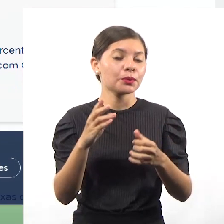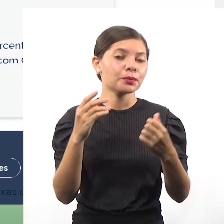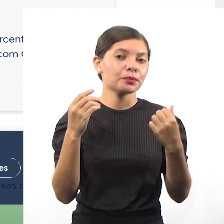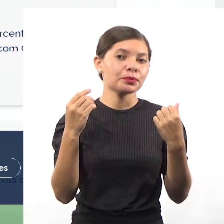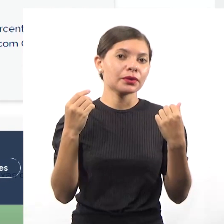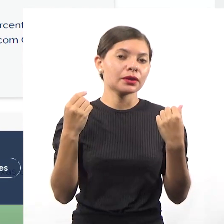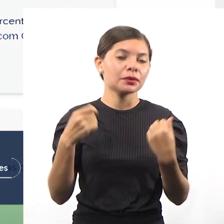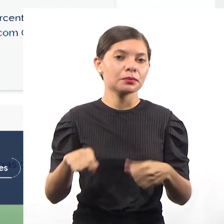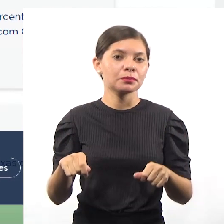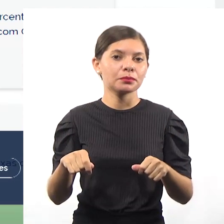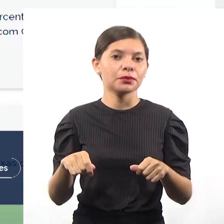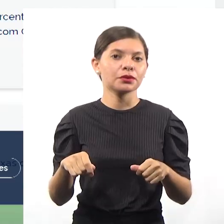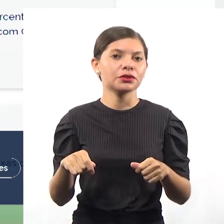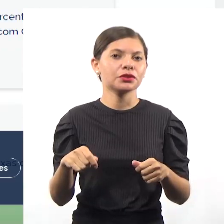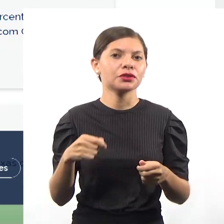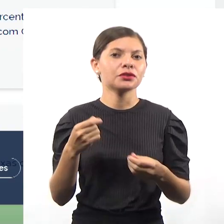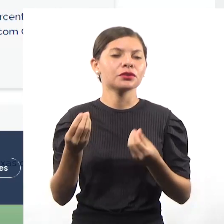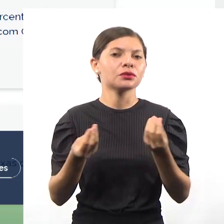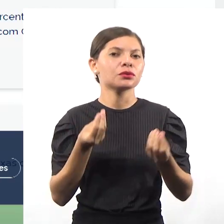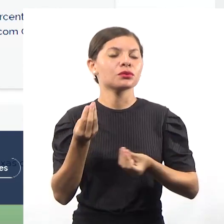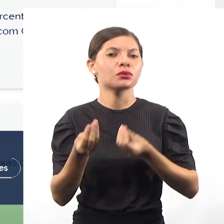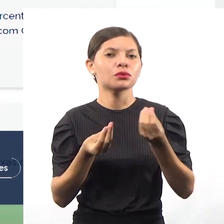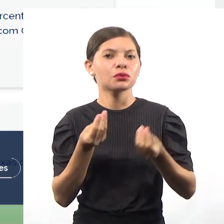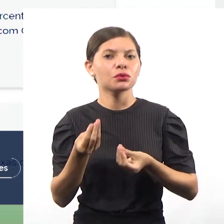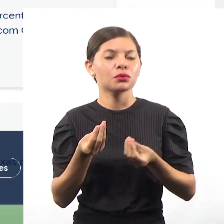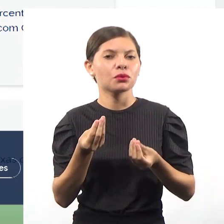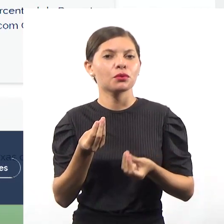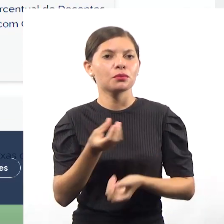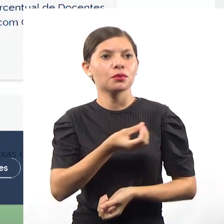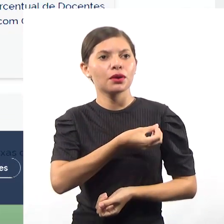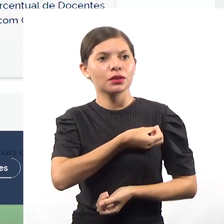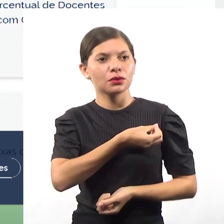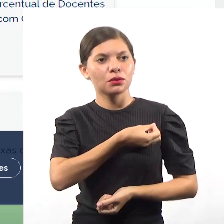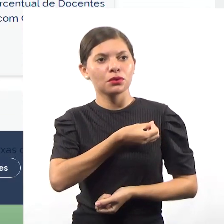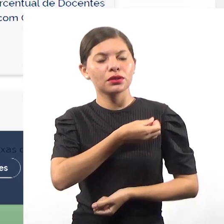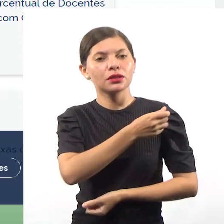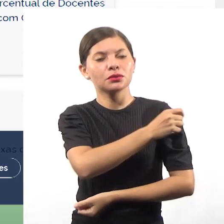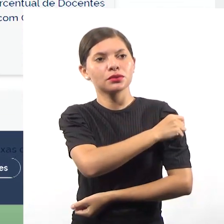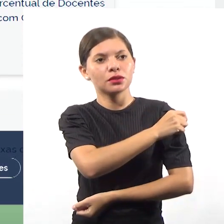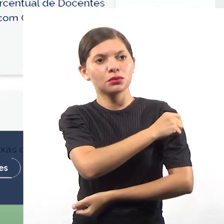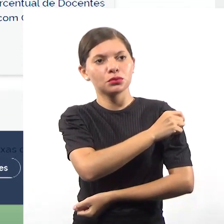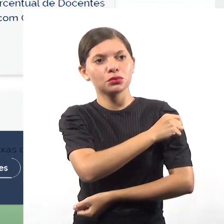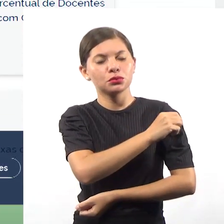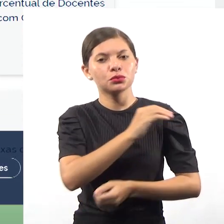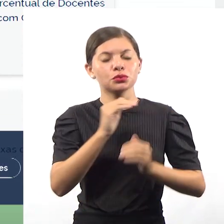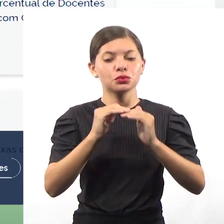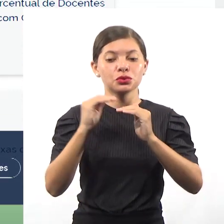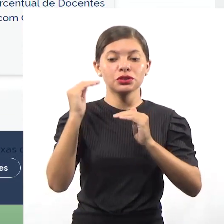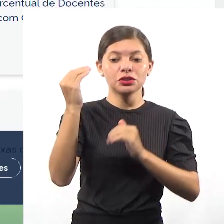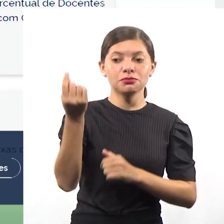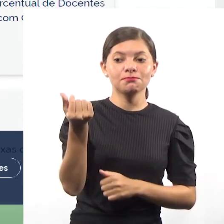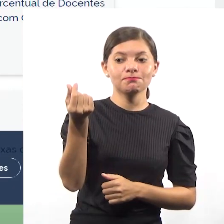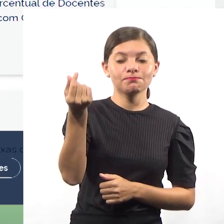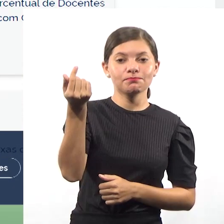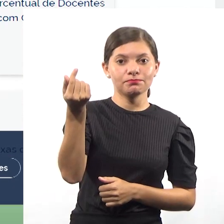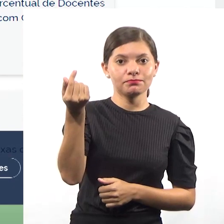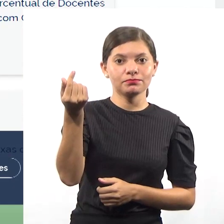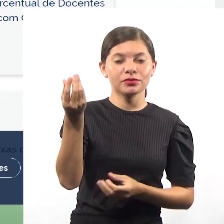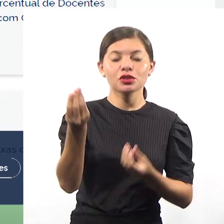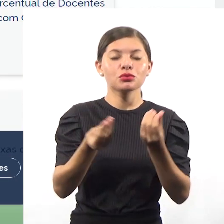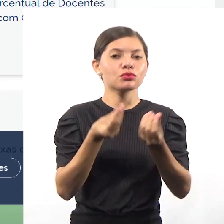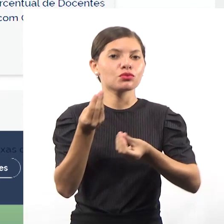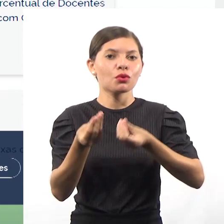aqui, ó, como está a média de alunos por turma, a média de horas-aulas, o nível socioeconômico dos alunos,